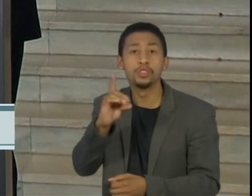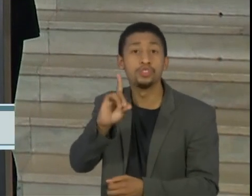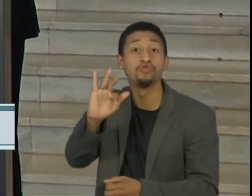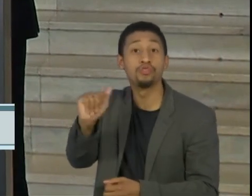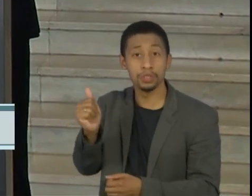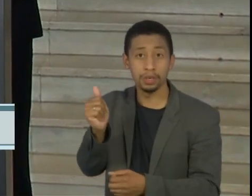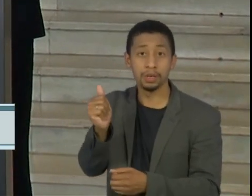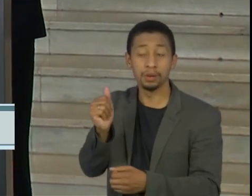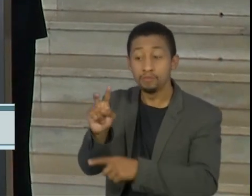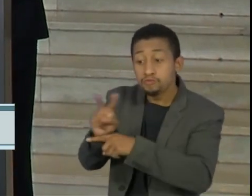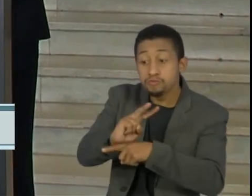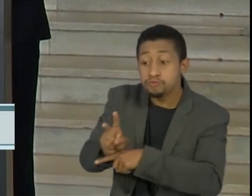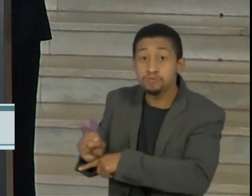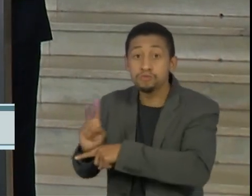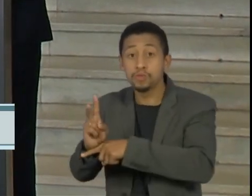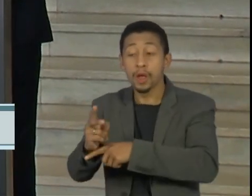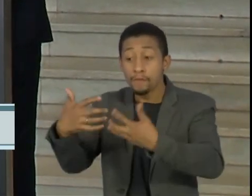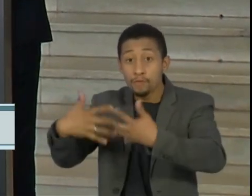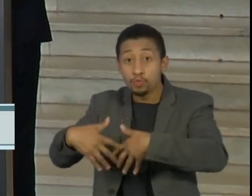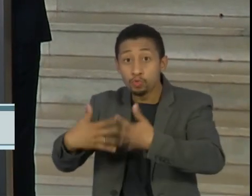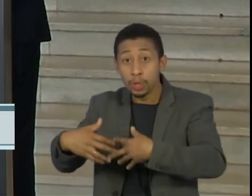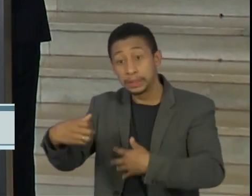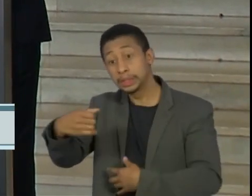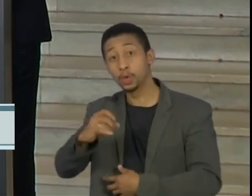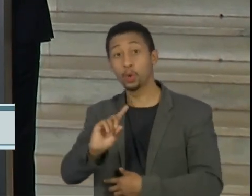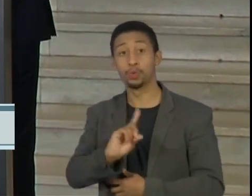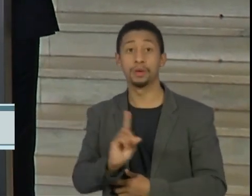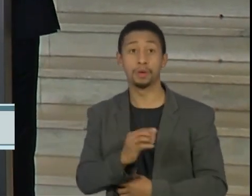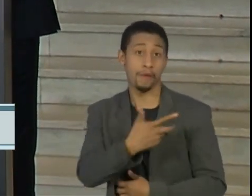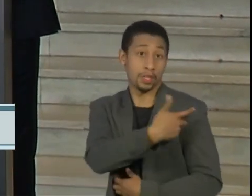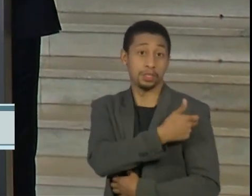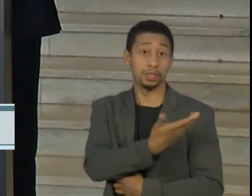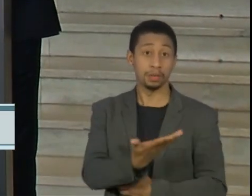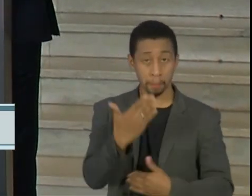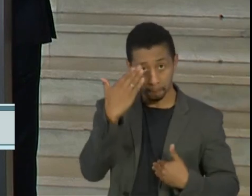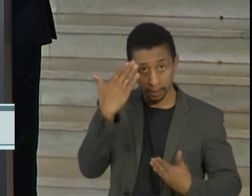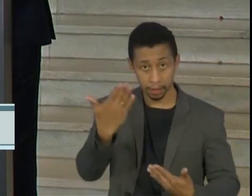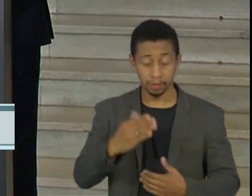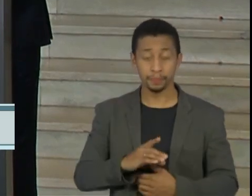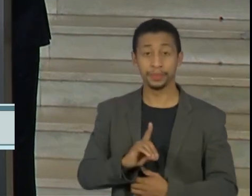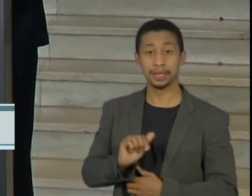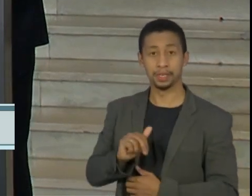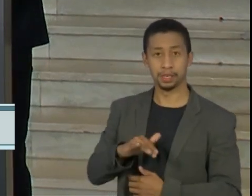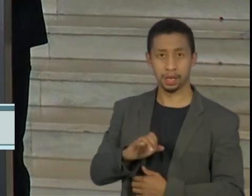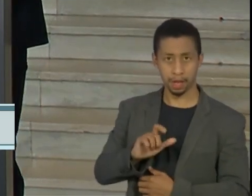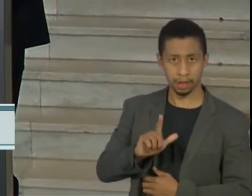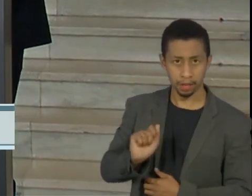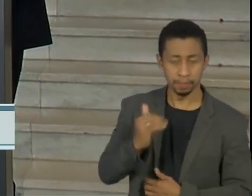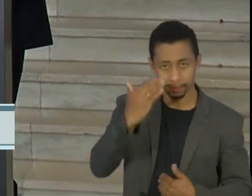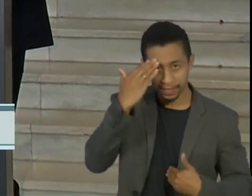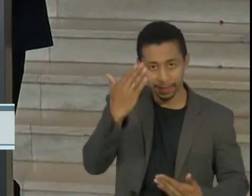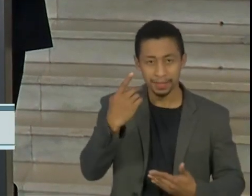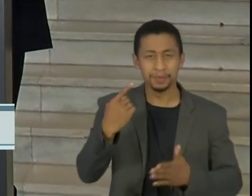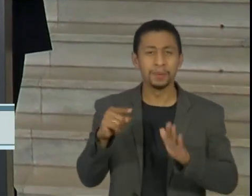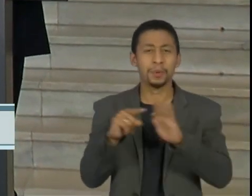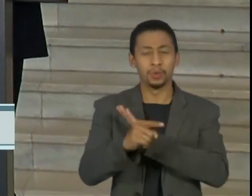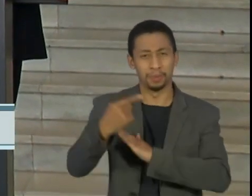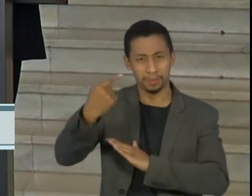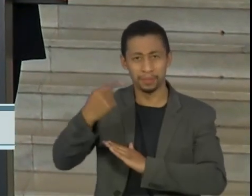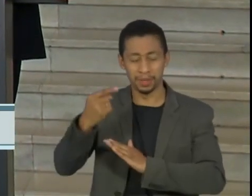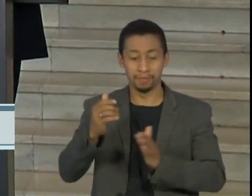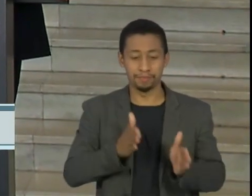resposta efetiva se funciona ou não a vacina? Obrigada. Obrigado, Daniela. Sua primeira pergunta sobre a faixa